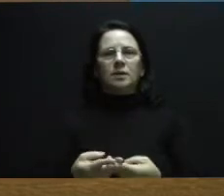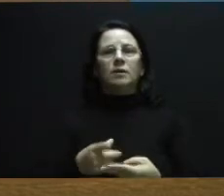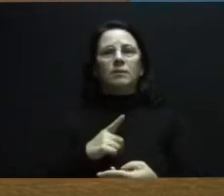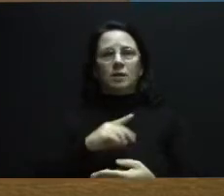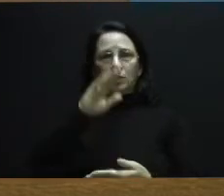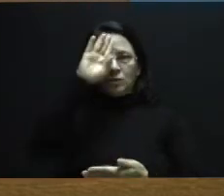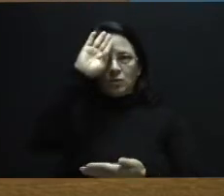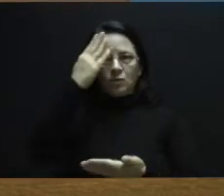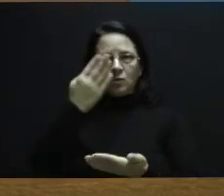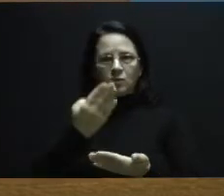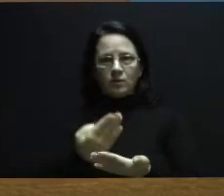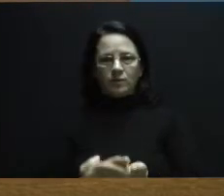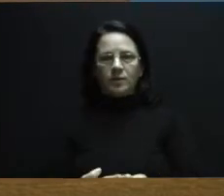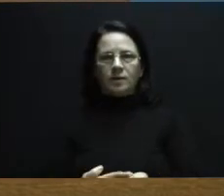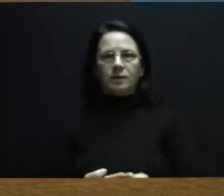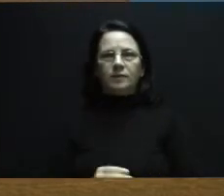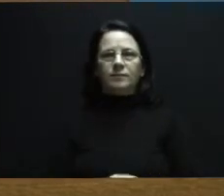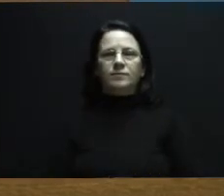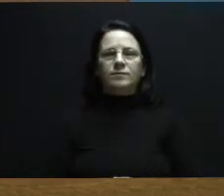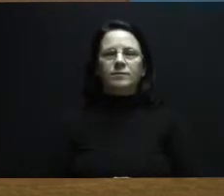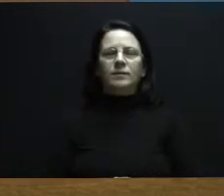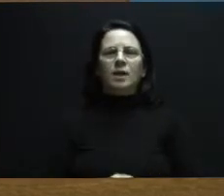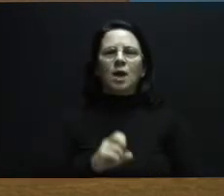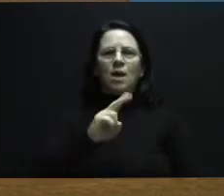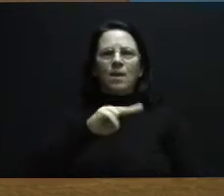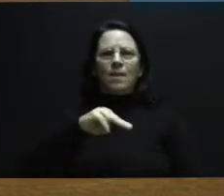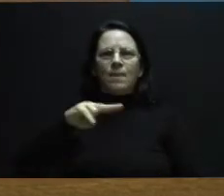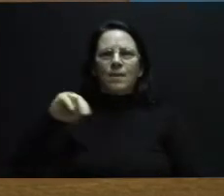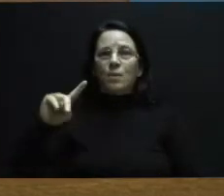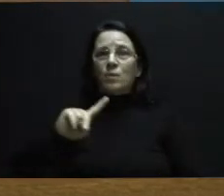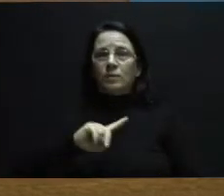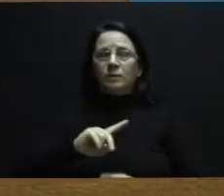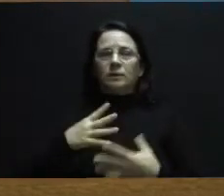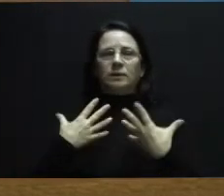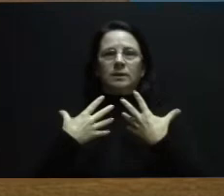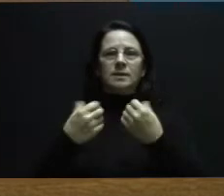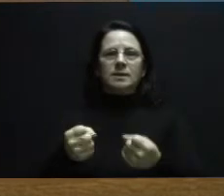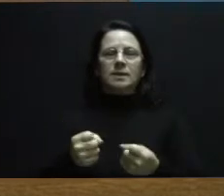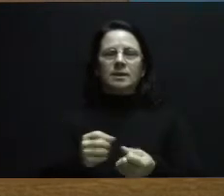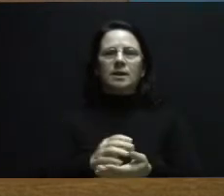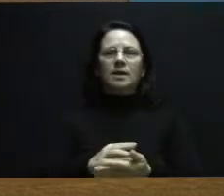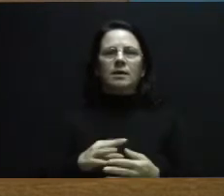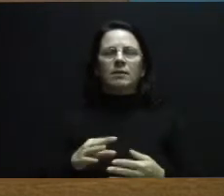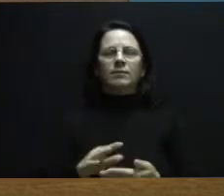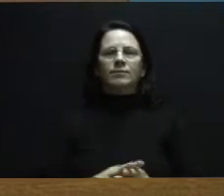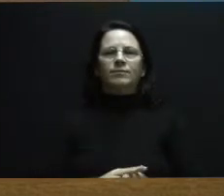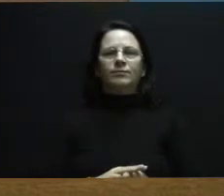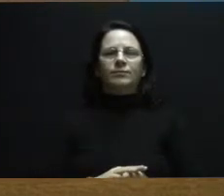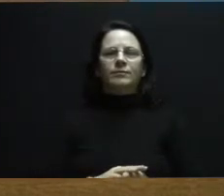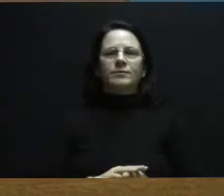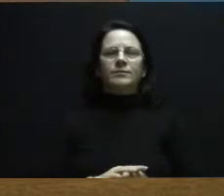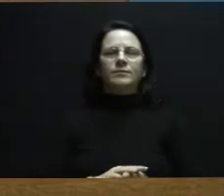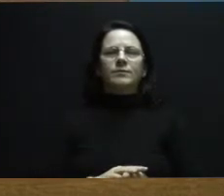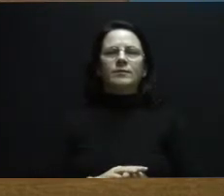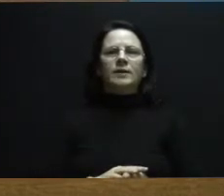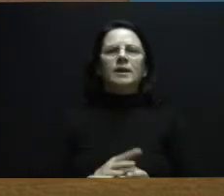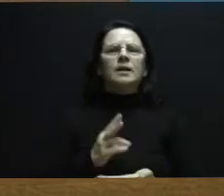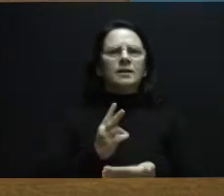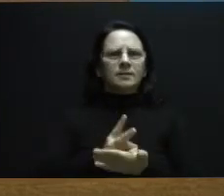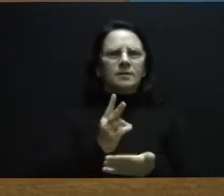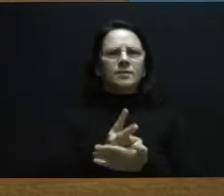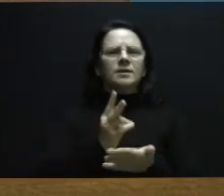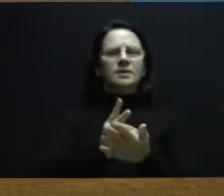autoconfiantes. Jamais podemos permitir que a influência da família perca seu valor quanto à construção